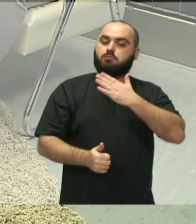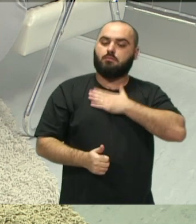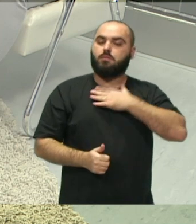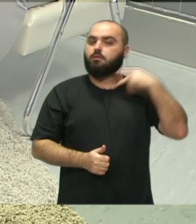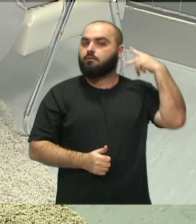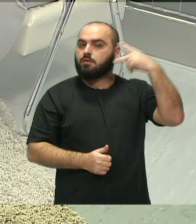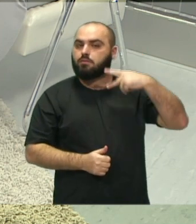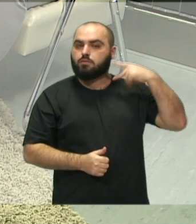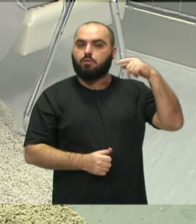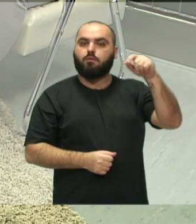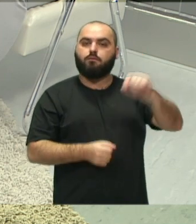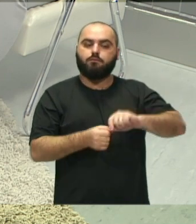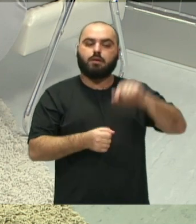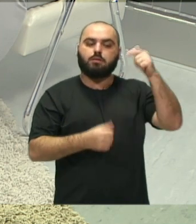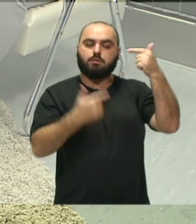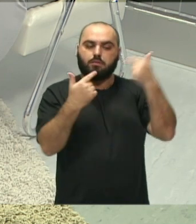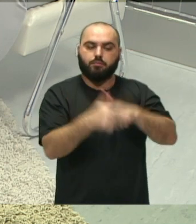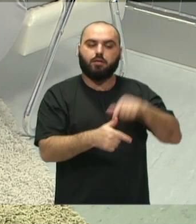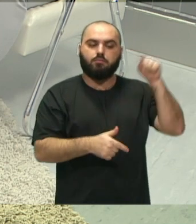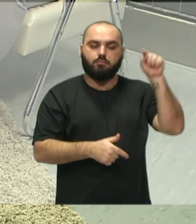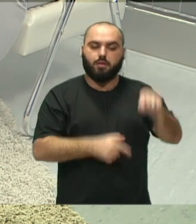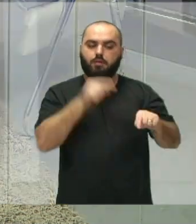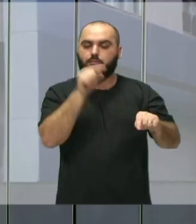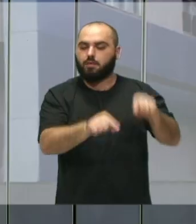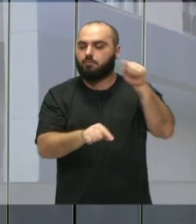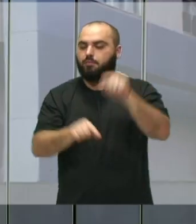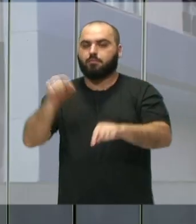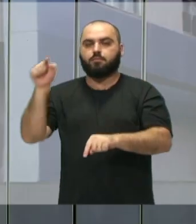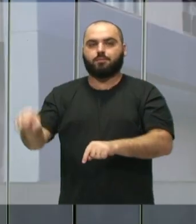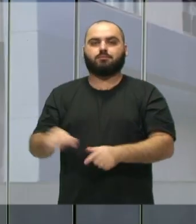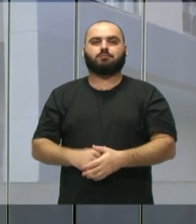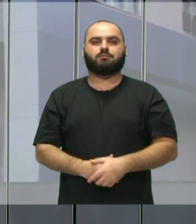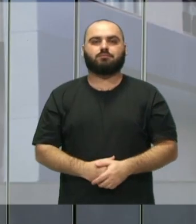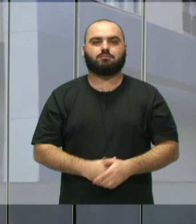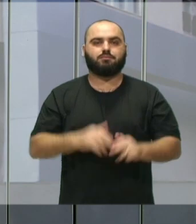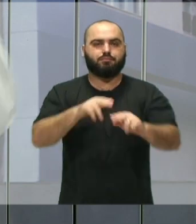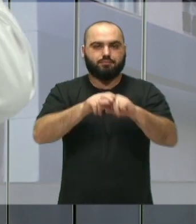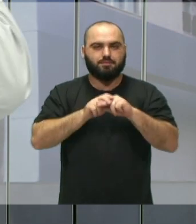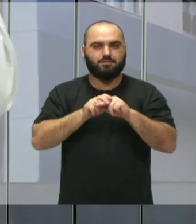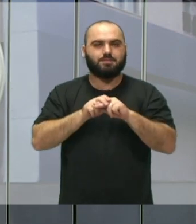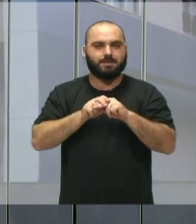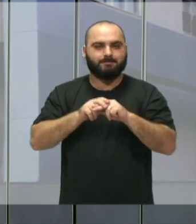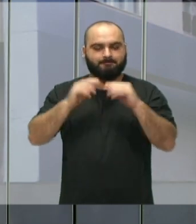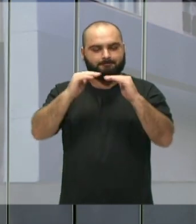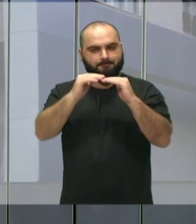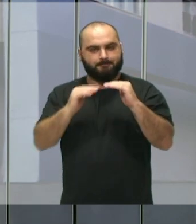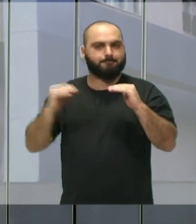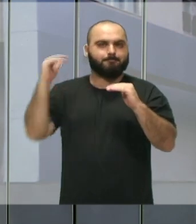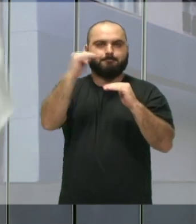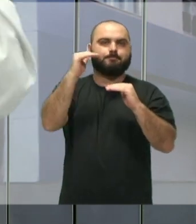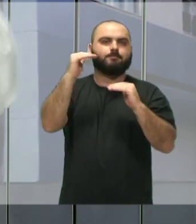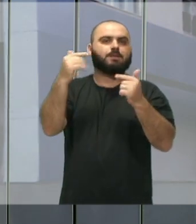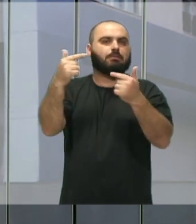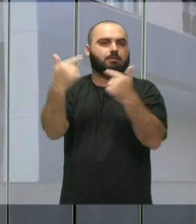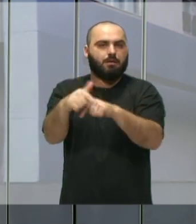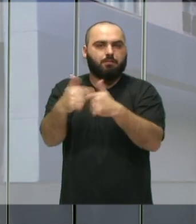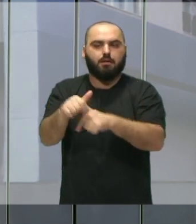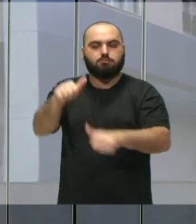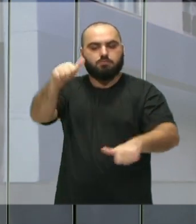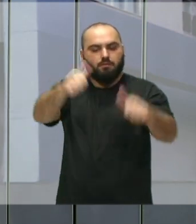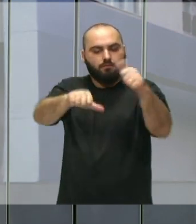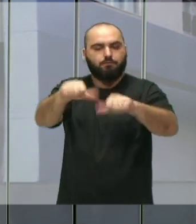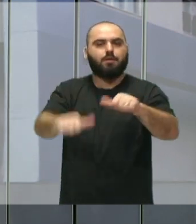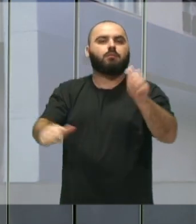está fazendo isso, isso e isso nesse momento. Então ela se tornou, acima de tudo, uma ferramenta de